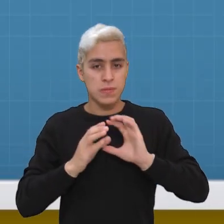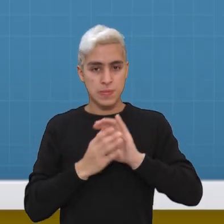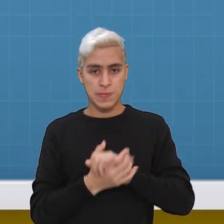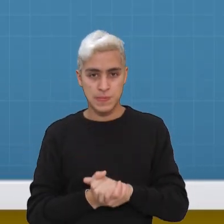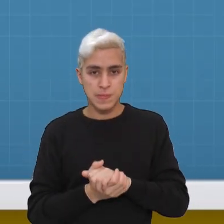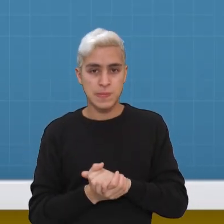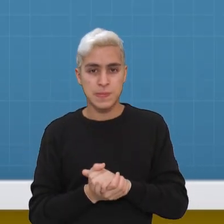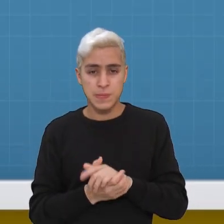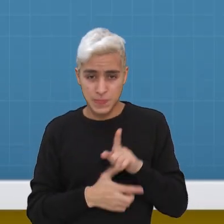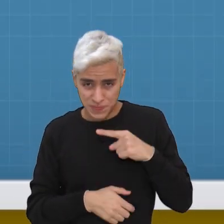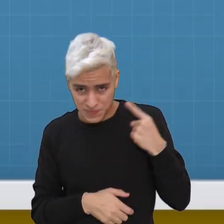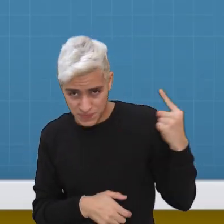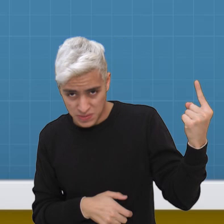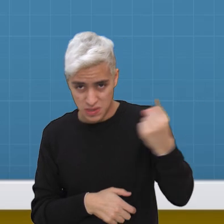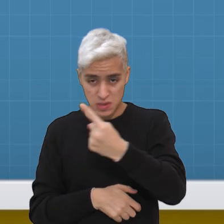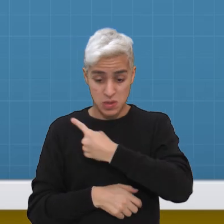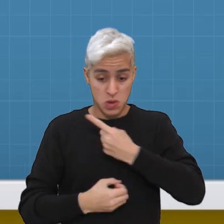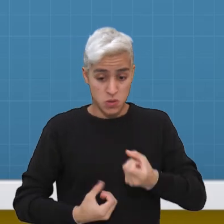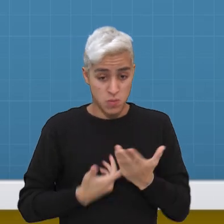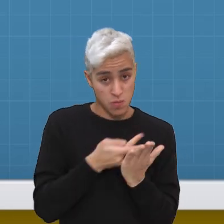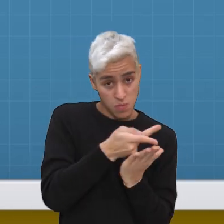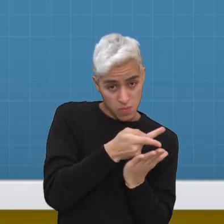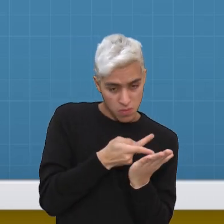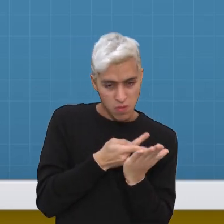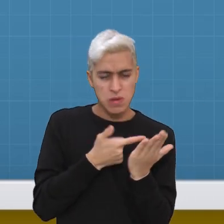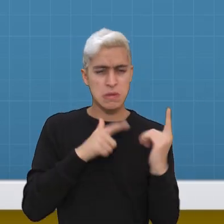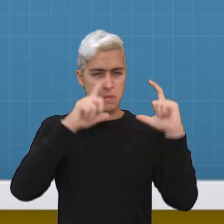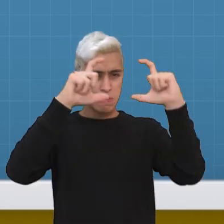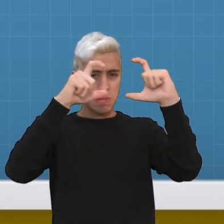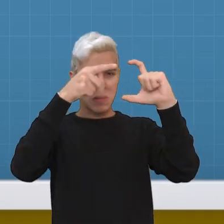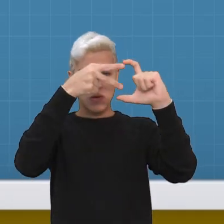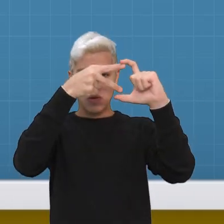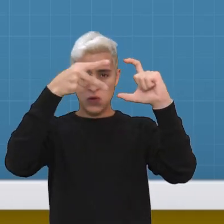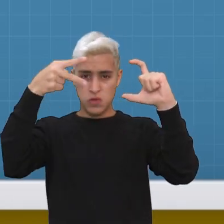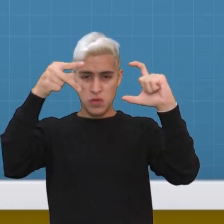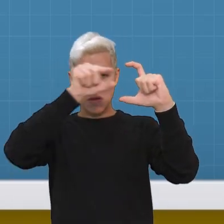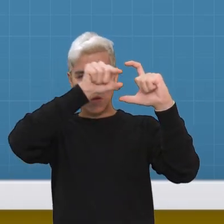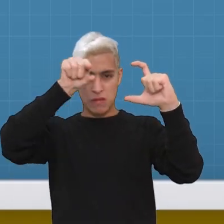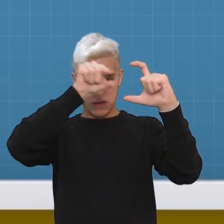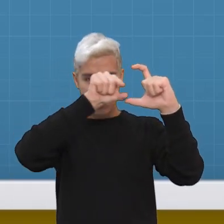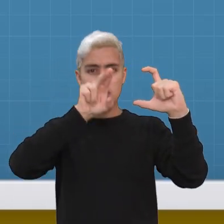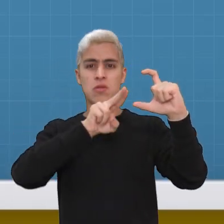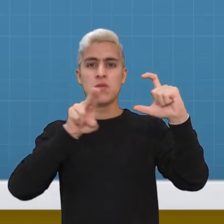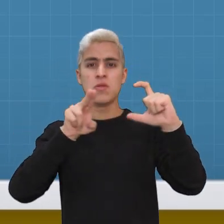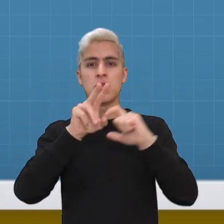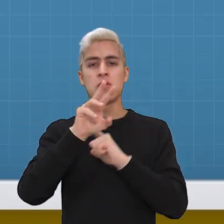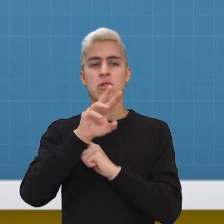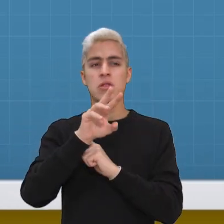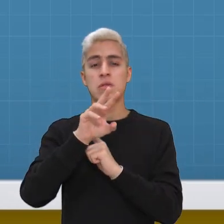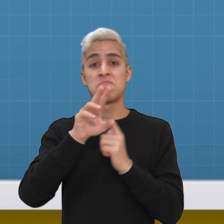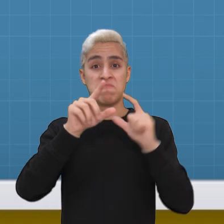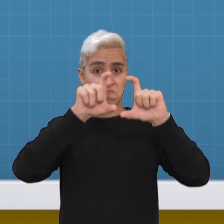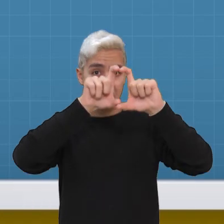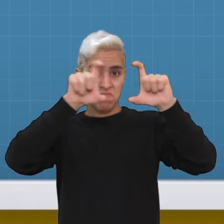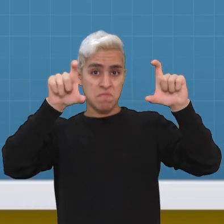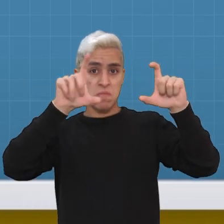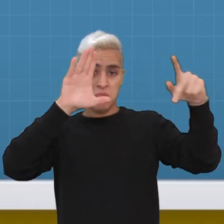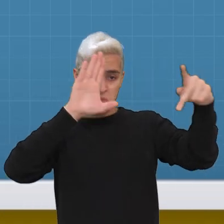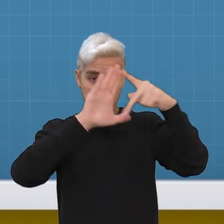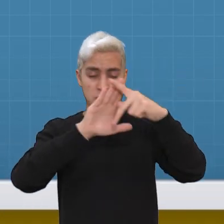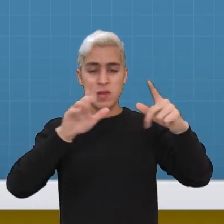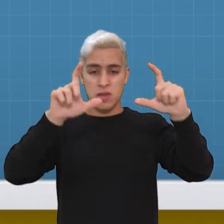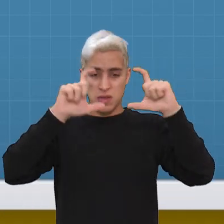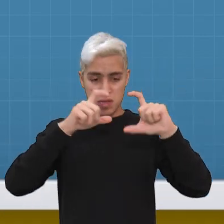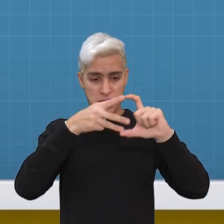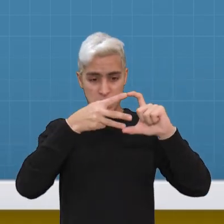Quando nós temos um poema com estrofes de 2 versos, nós vamos chamar de dístico.